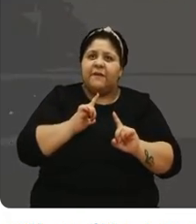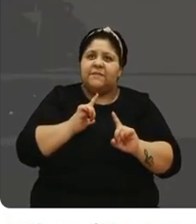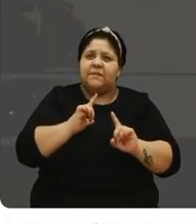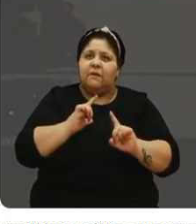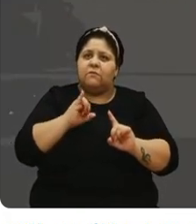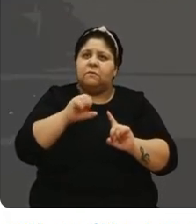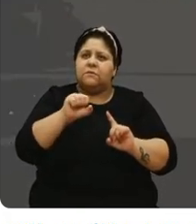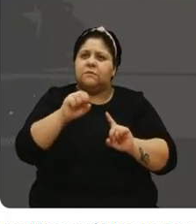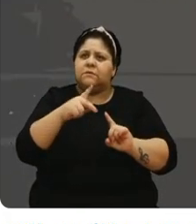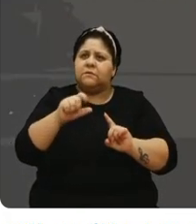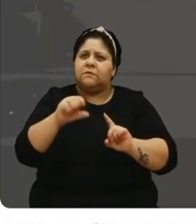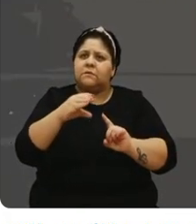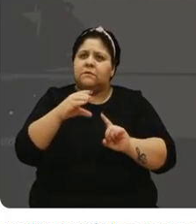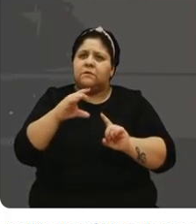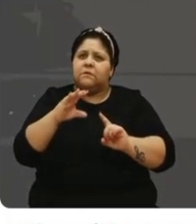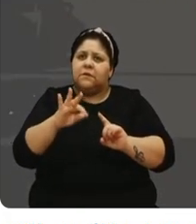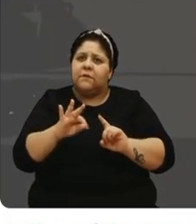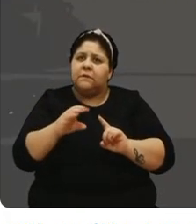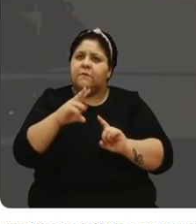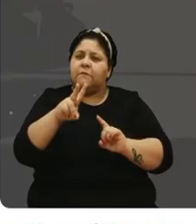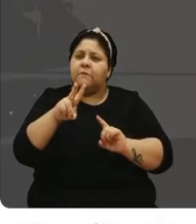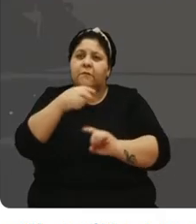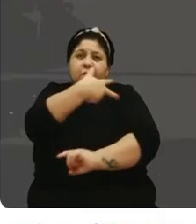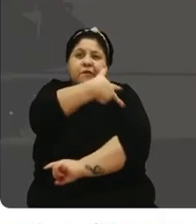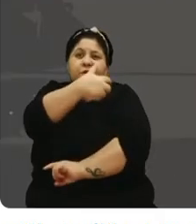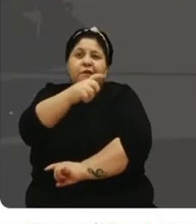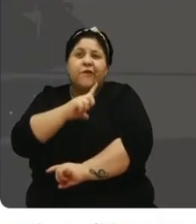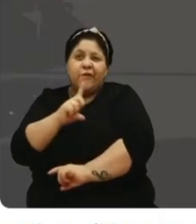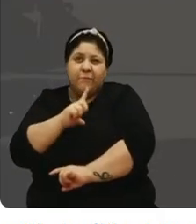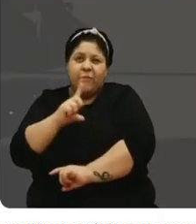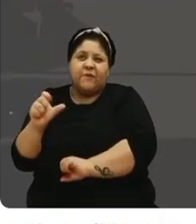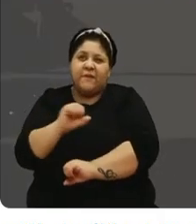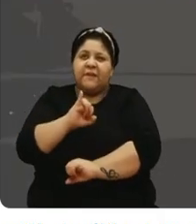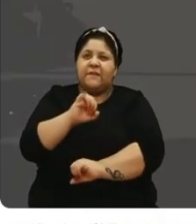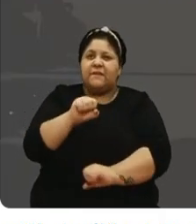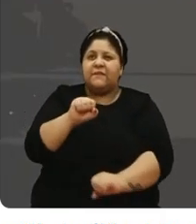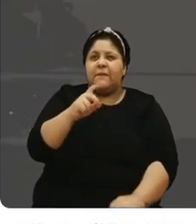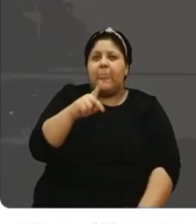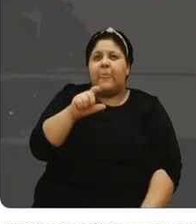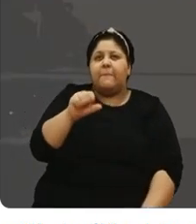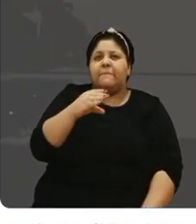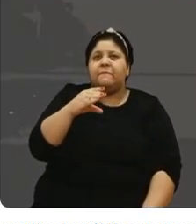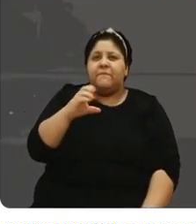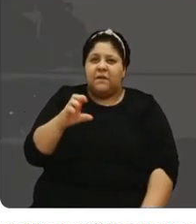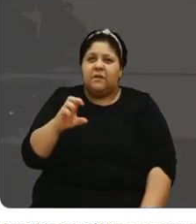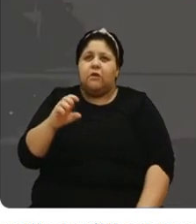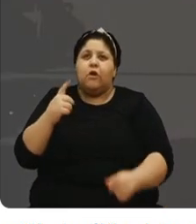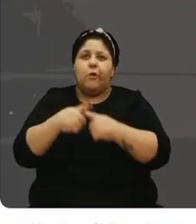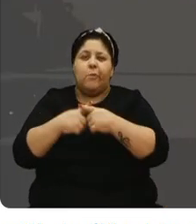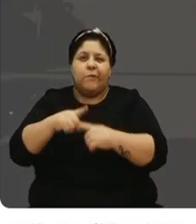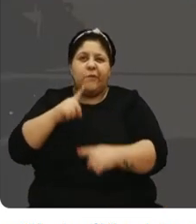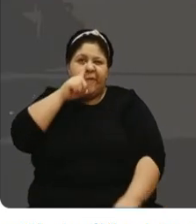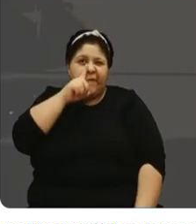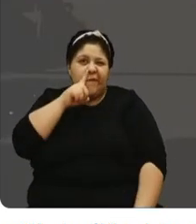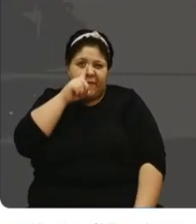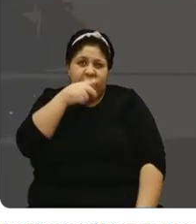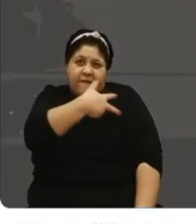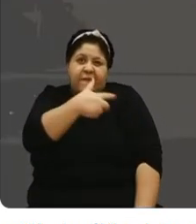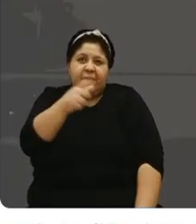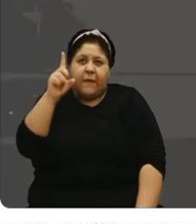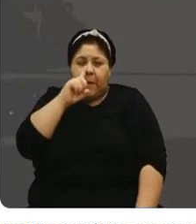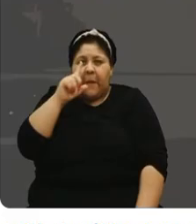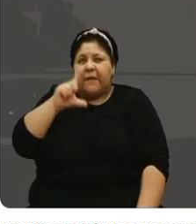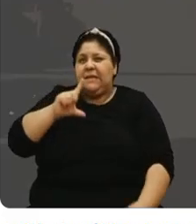lembrar que o bebê pode ter as ações da spike nele, pela vacinação materna. Isso já está bem provado,